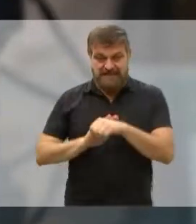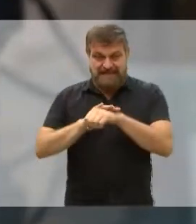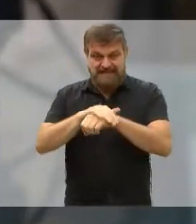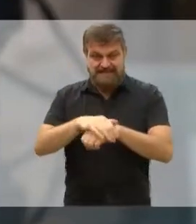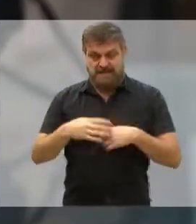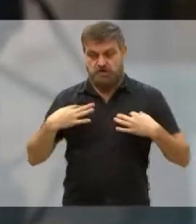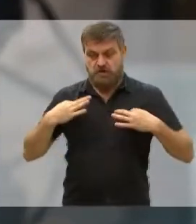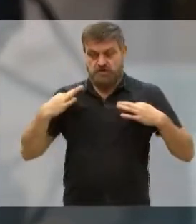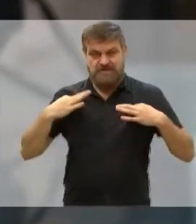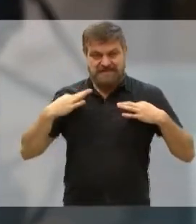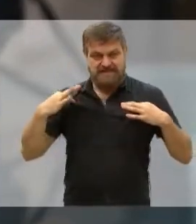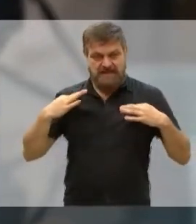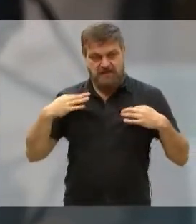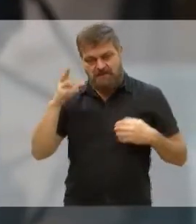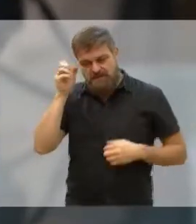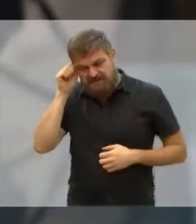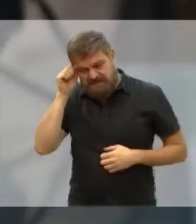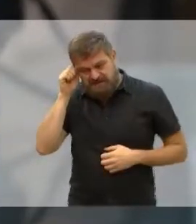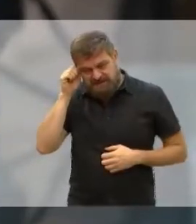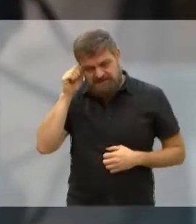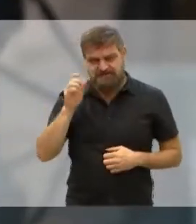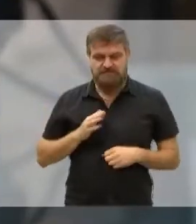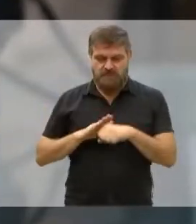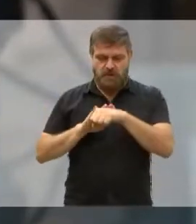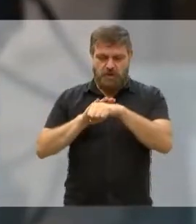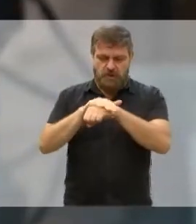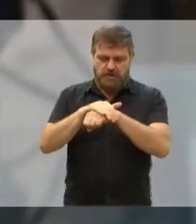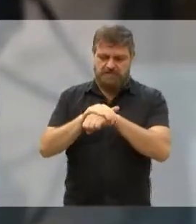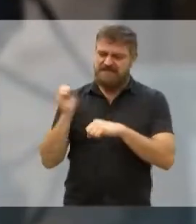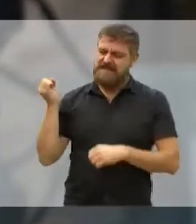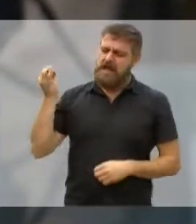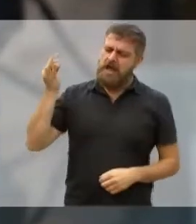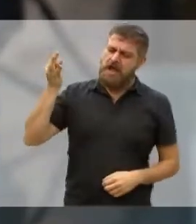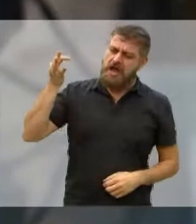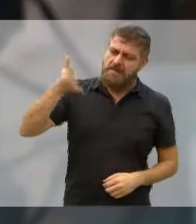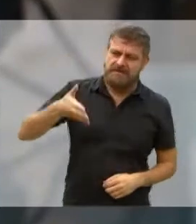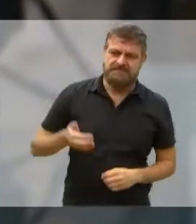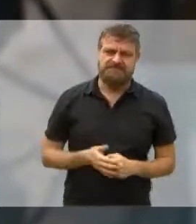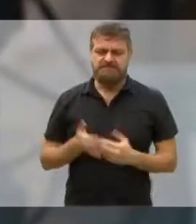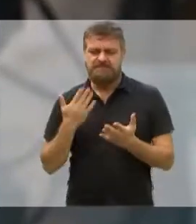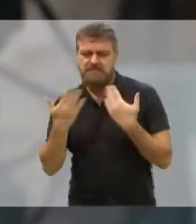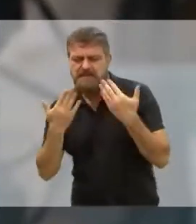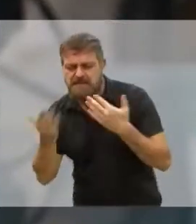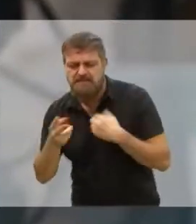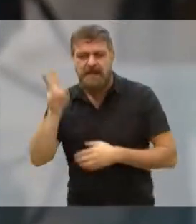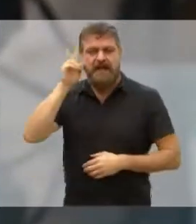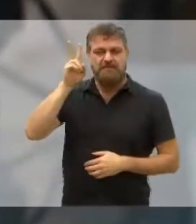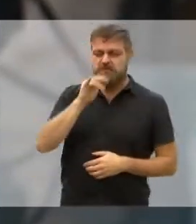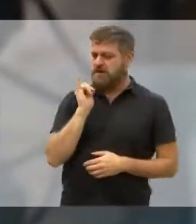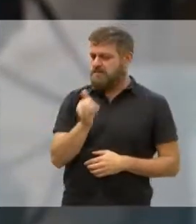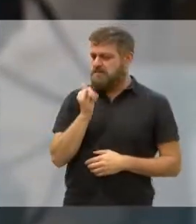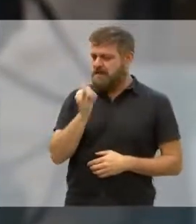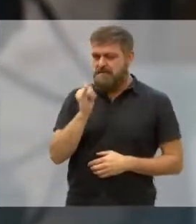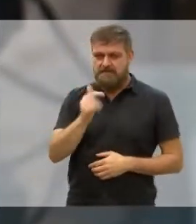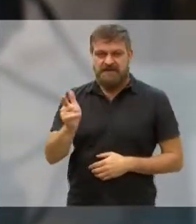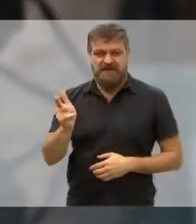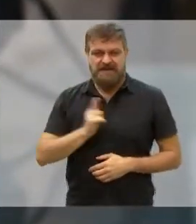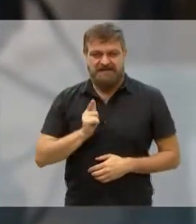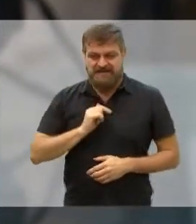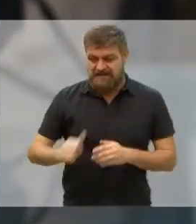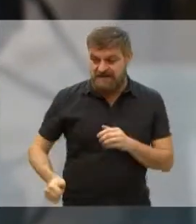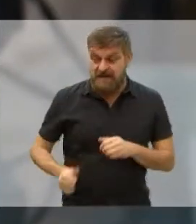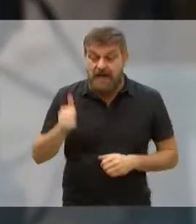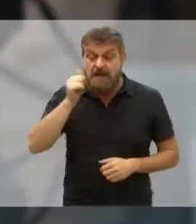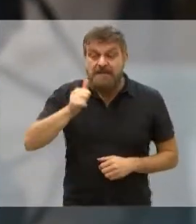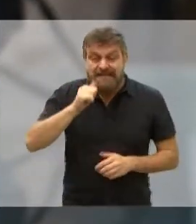noite do pijama eles dormem aqui, né? A gente realmente vira à noite, vamos até de madrugada para contação de histórias e tal. E algumas das